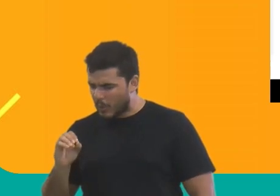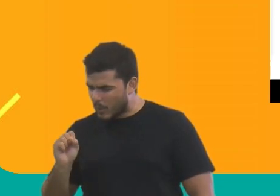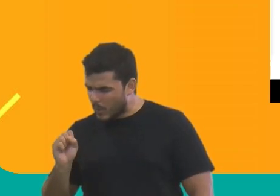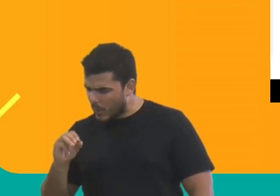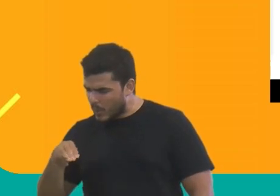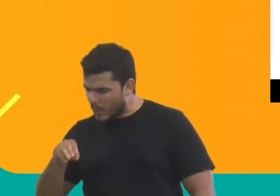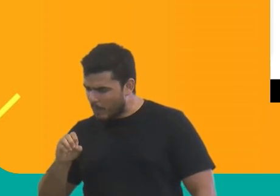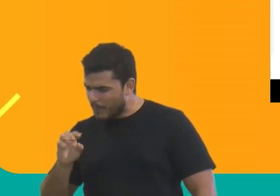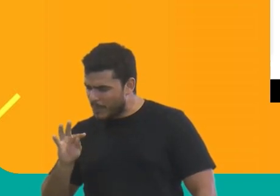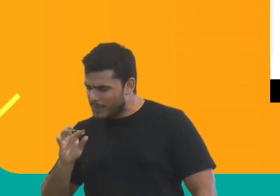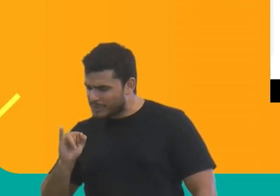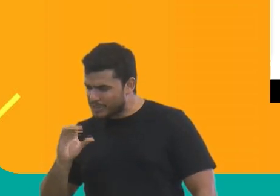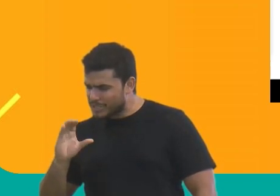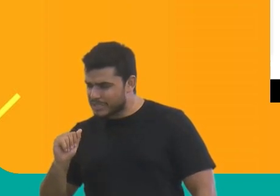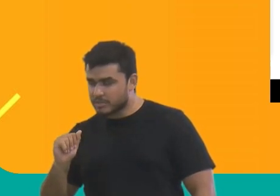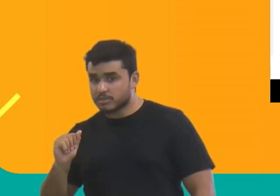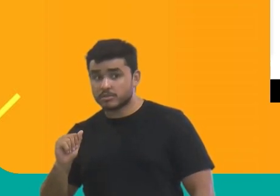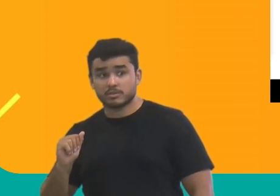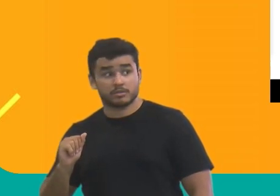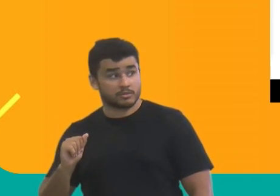osmótica. Pressão.